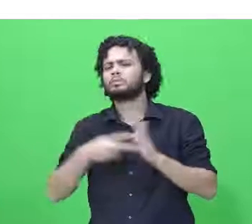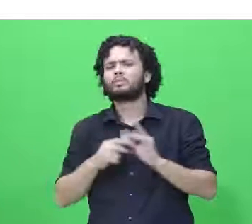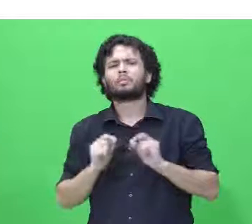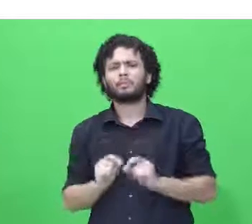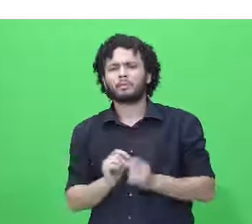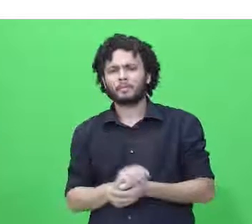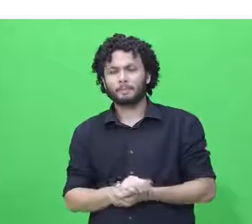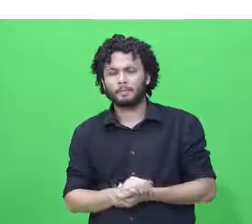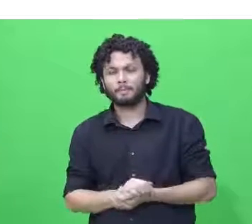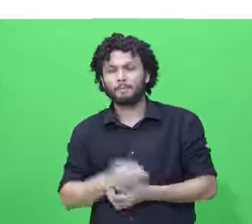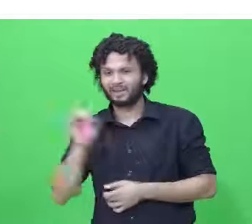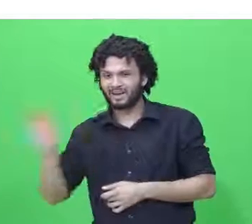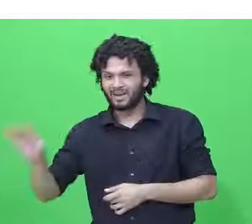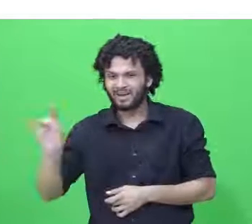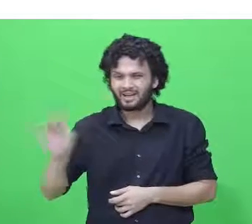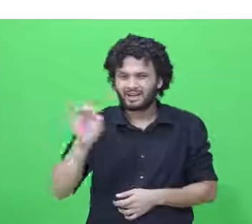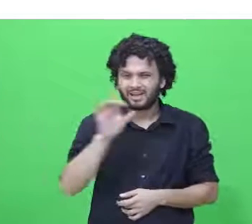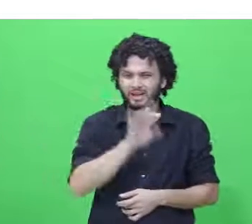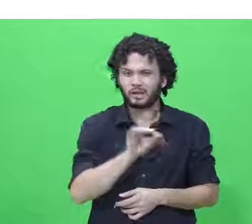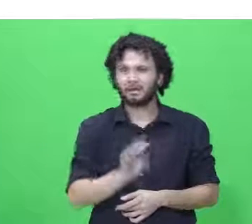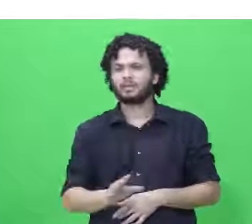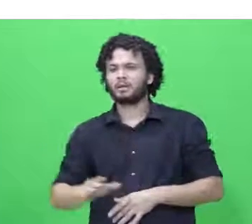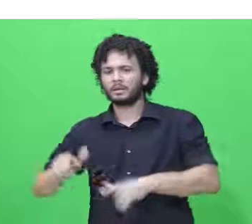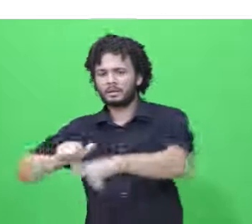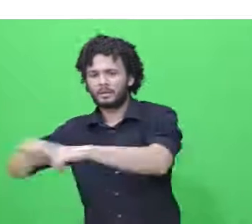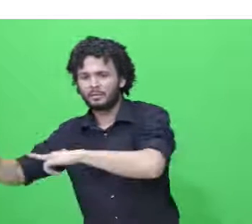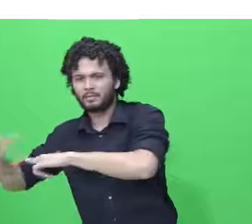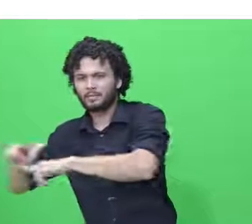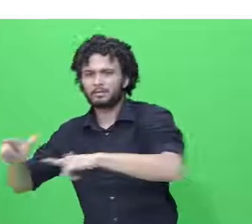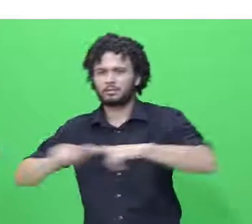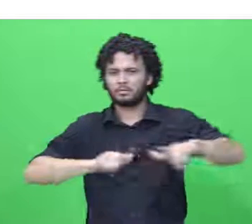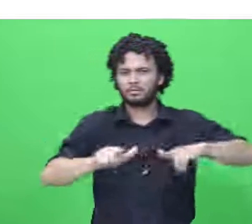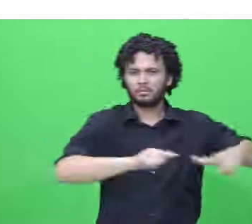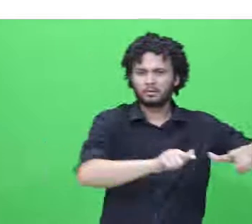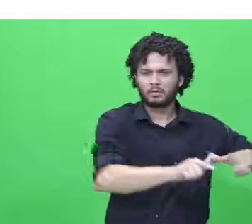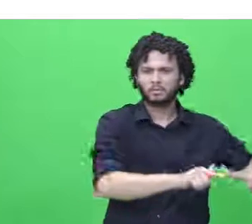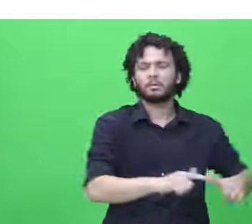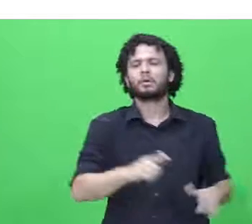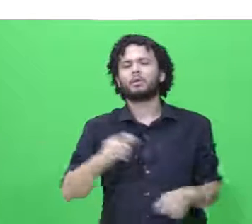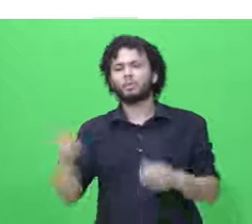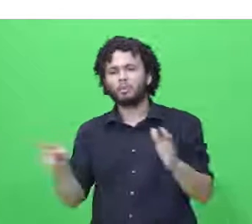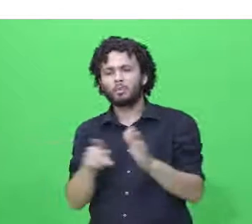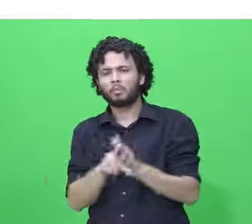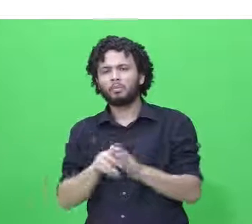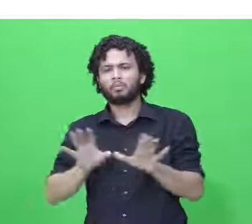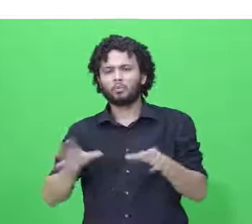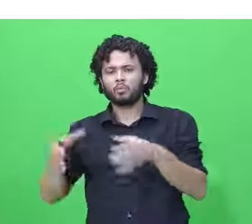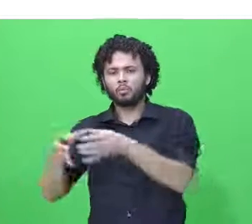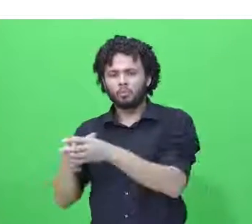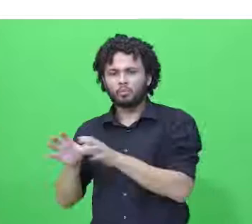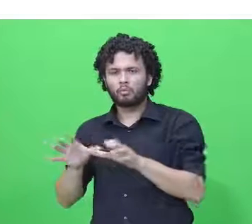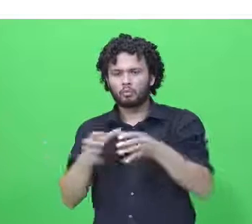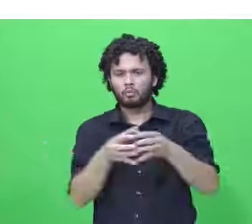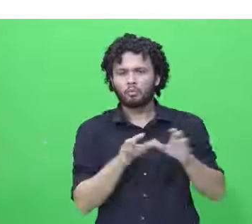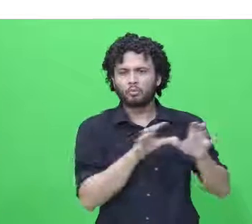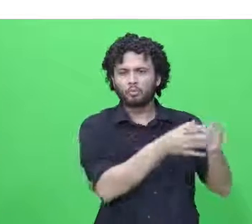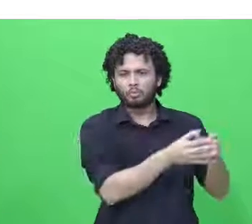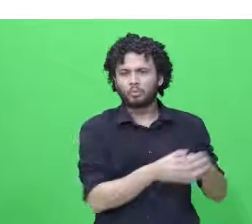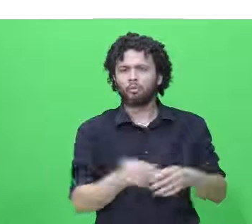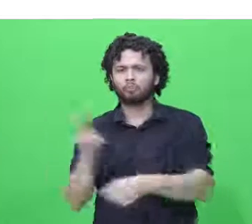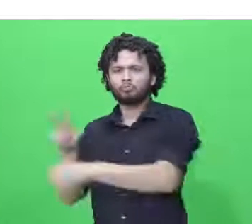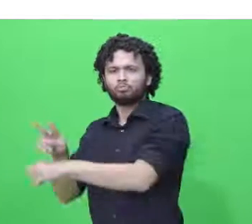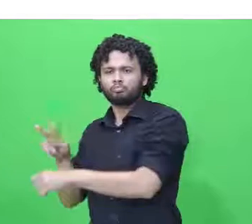Né? Cada categoria terá, então, aí, de certa forma, um sindicato. As categorias sindicais, elas não podem se reunir, por exemplo,